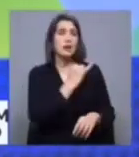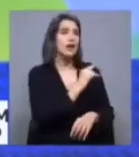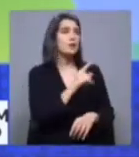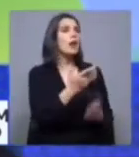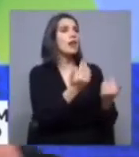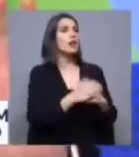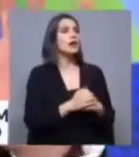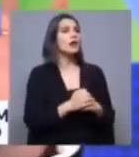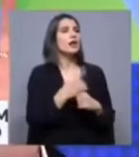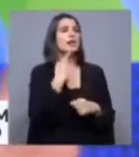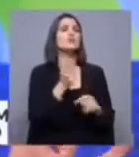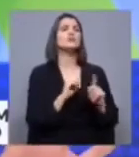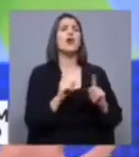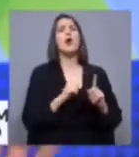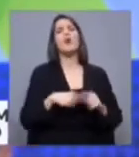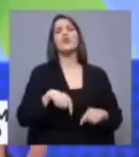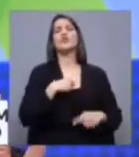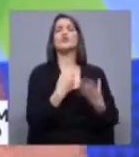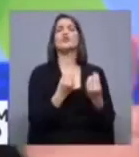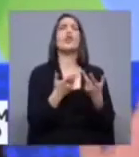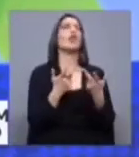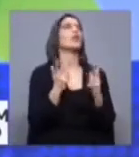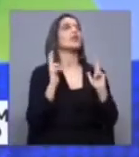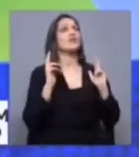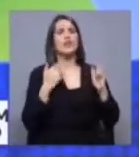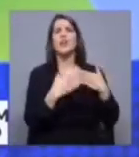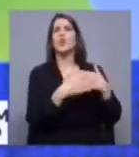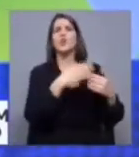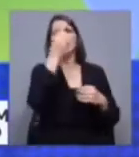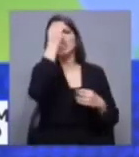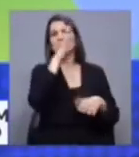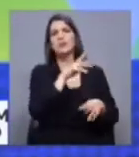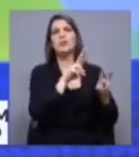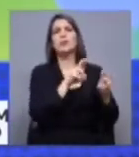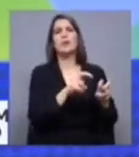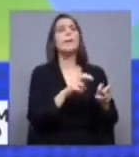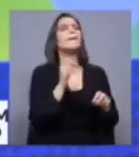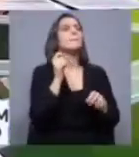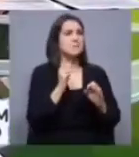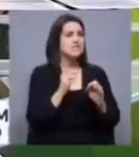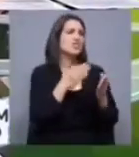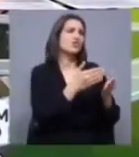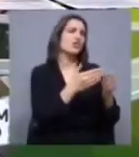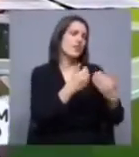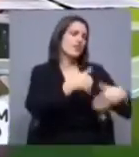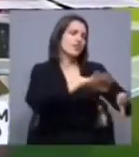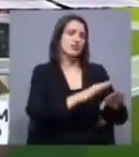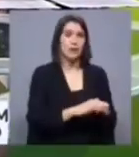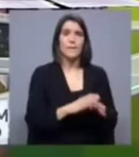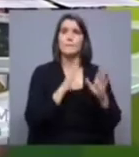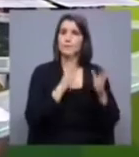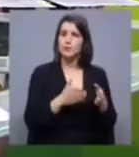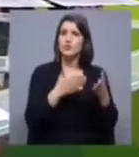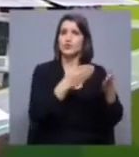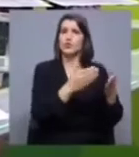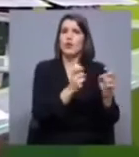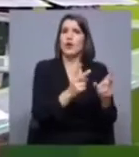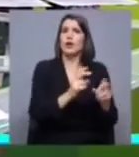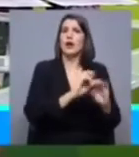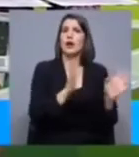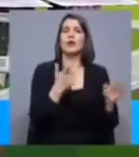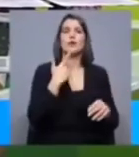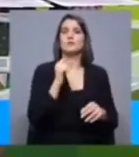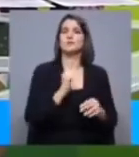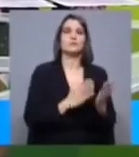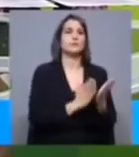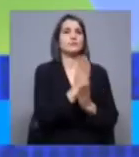Liberal. A Iniciativa Liberal diz, não, nós somos muito liberais, e por isso não nos interessa discutir estes temas, quem precisa de ajuda precisa, mas nós também dizemos que quem precisa de ajuda precisa. Agora, o que não